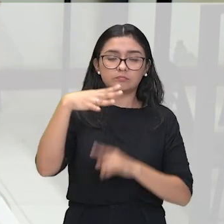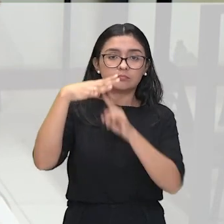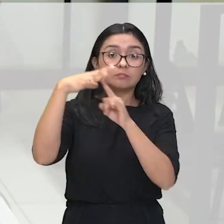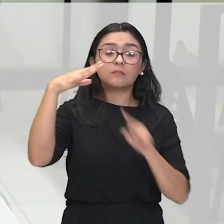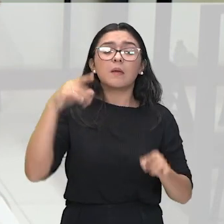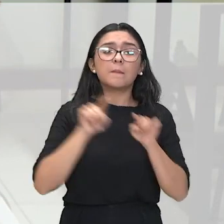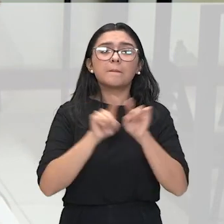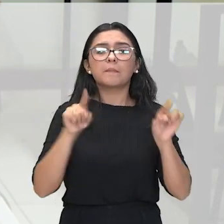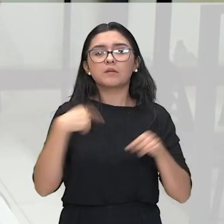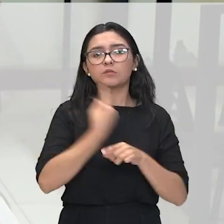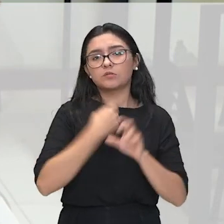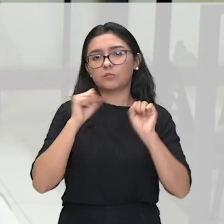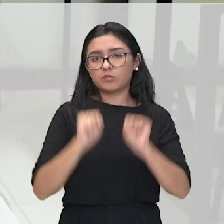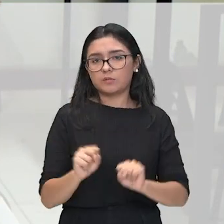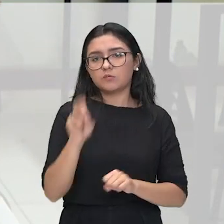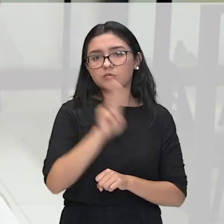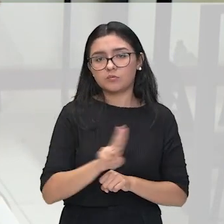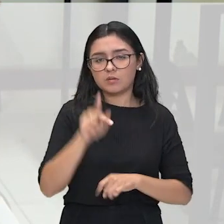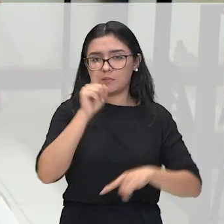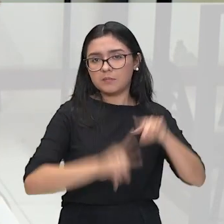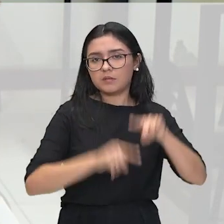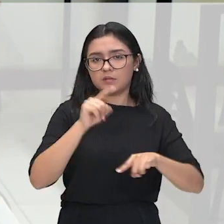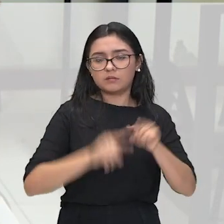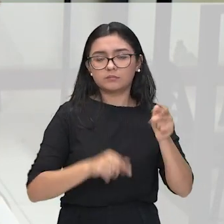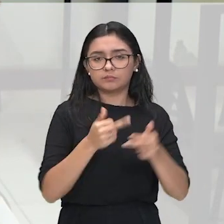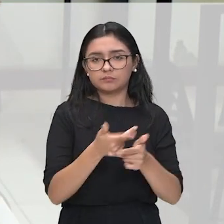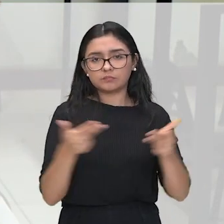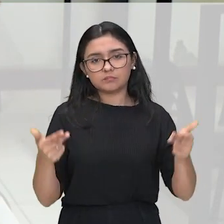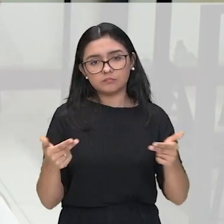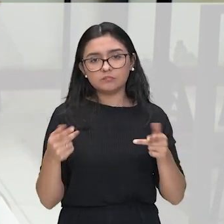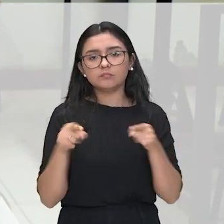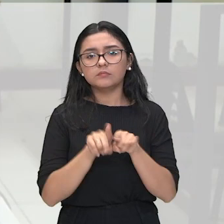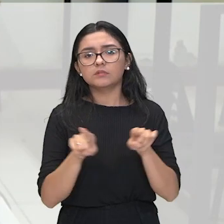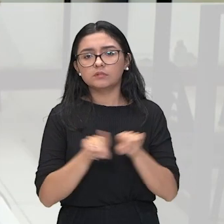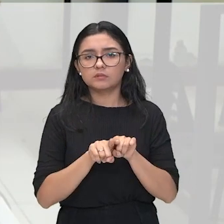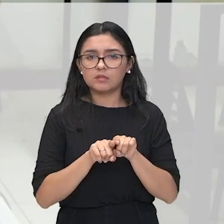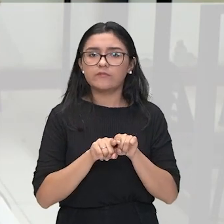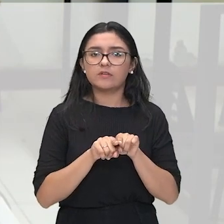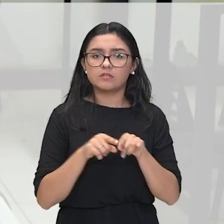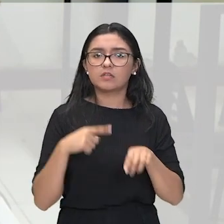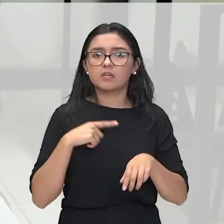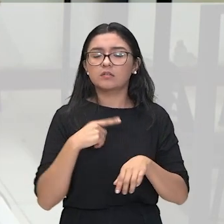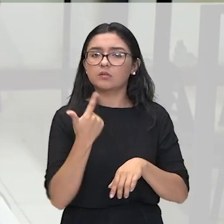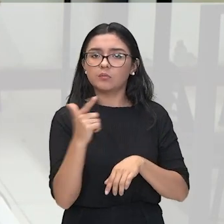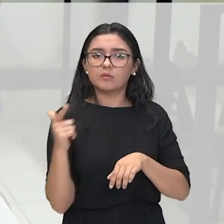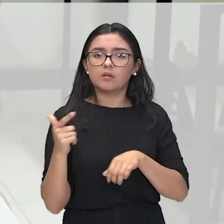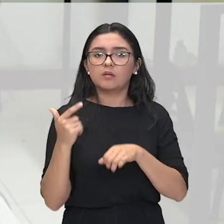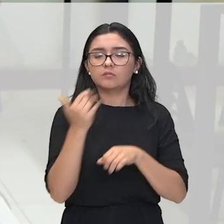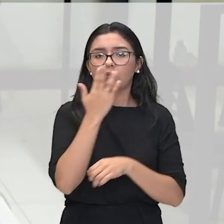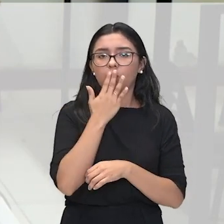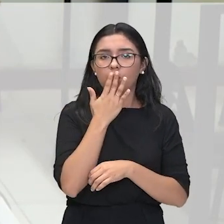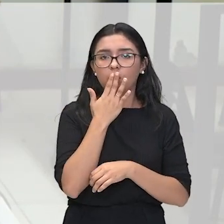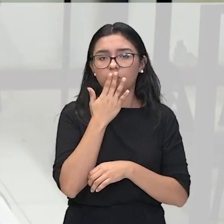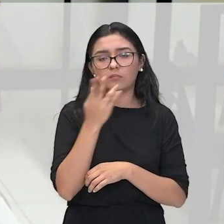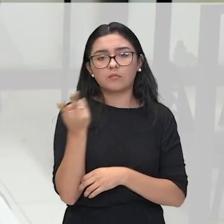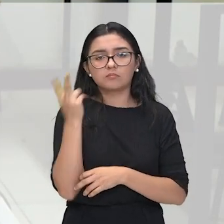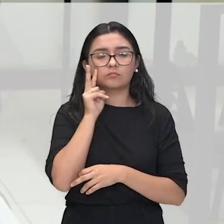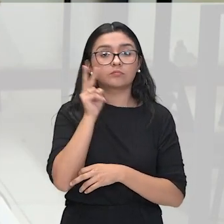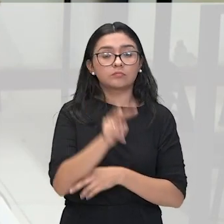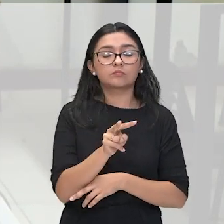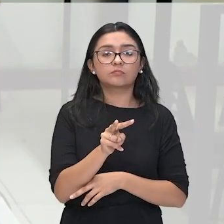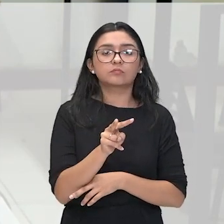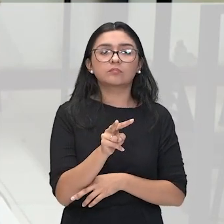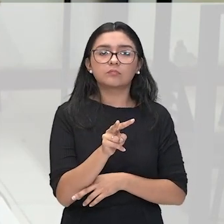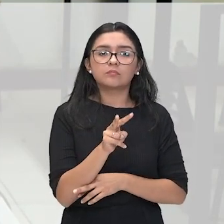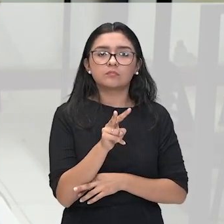nós podemos usar meios materiais, às vezes até transparentes para o olho visível, para que a